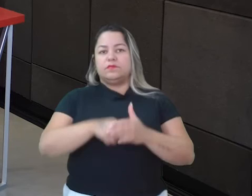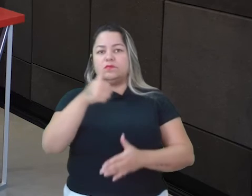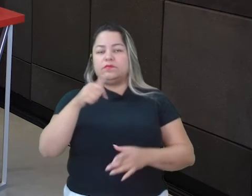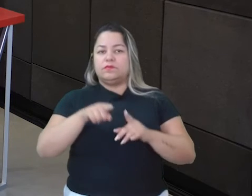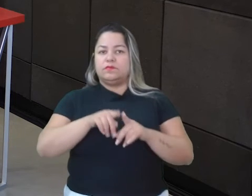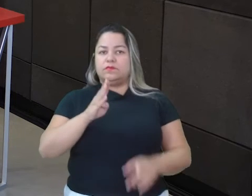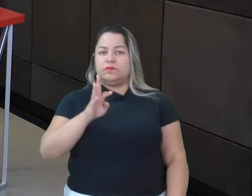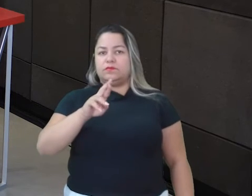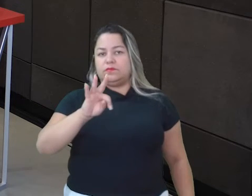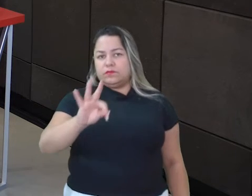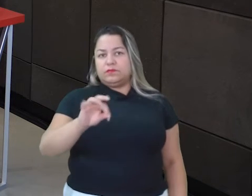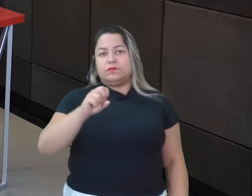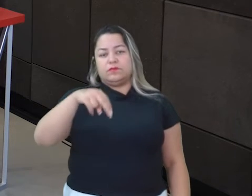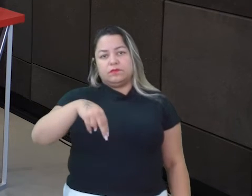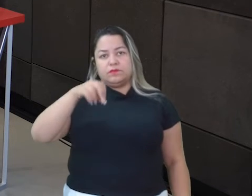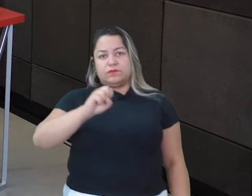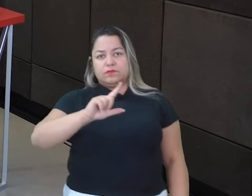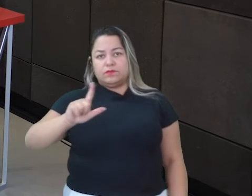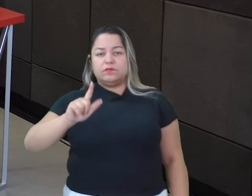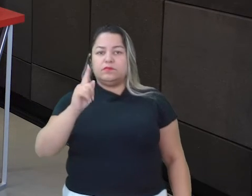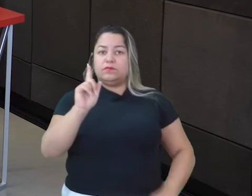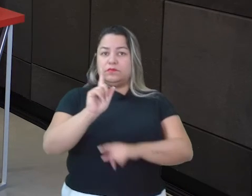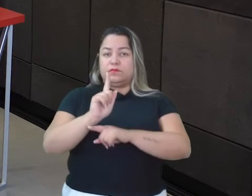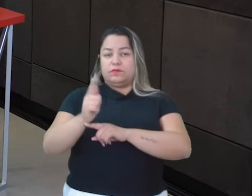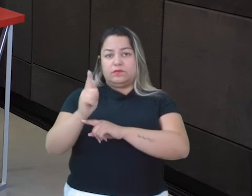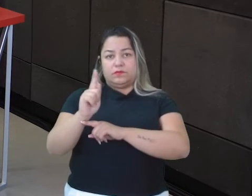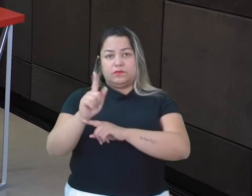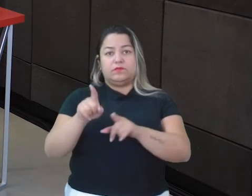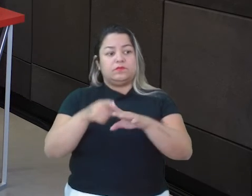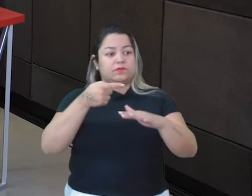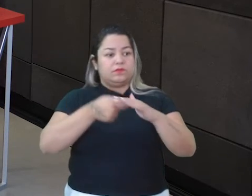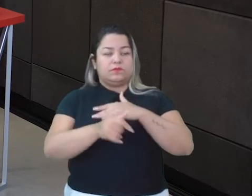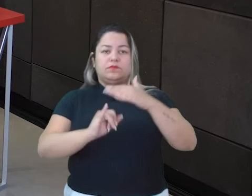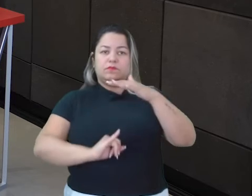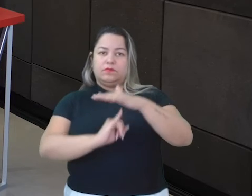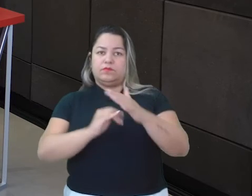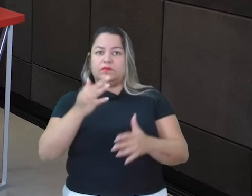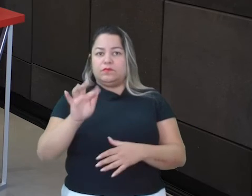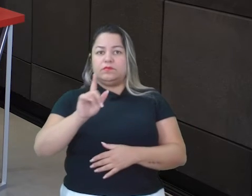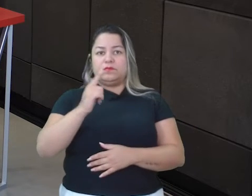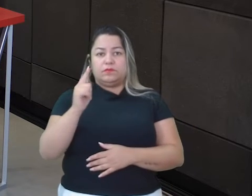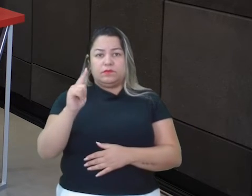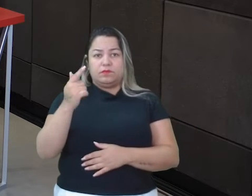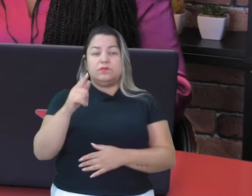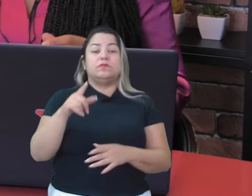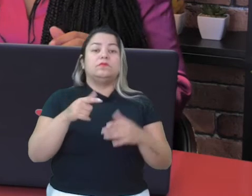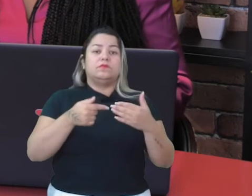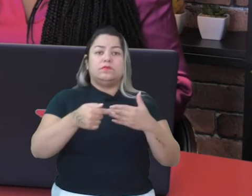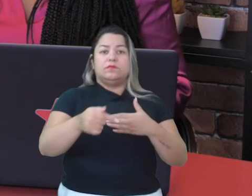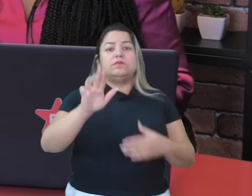inauguração do primeiro trecho do BRT Norte e Sul de Goiânia e fez anúncios de investimentos nos institutos federais em